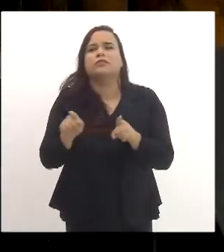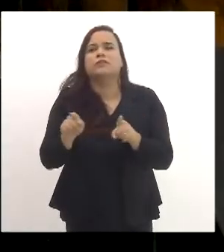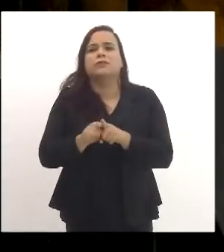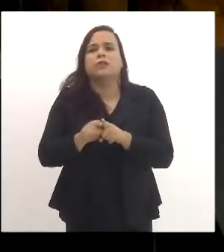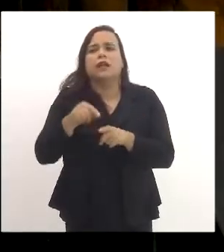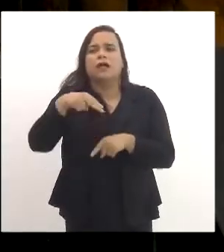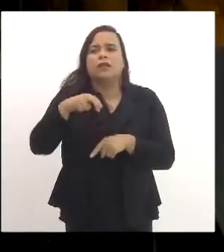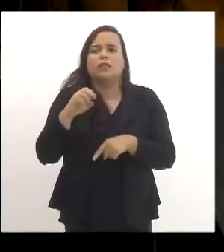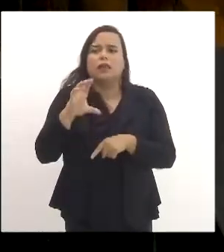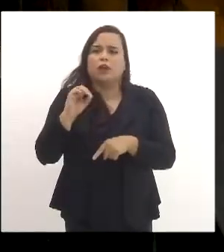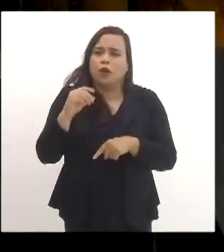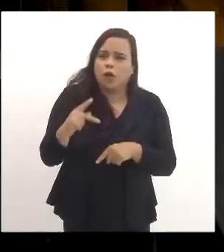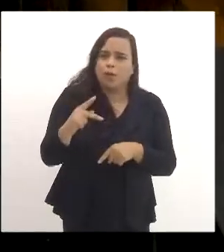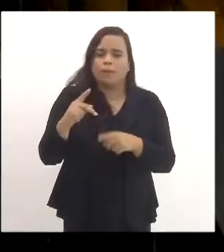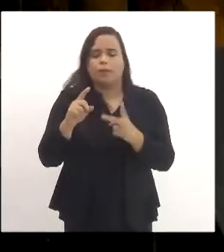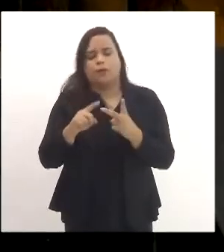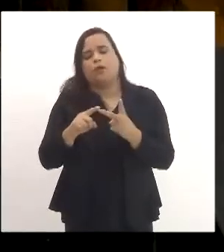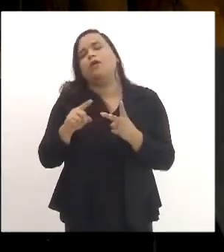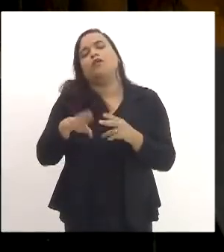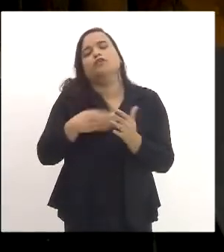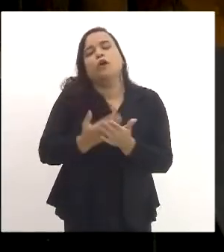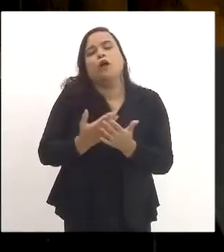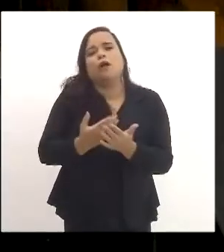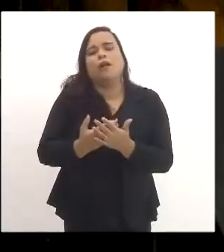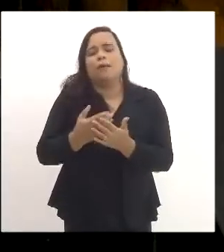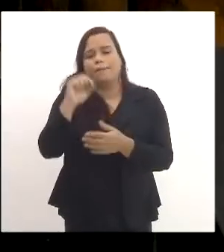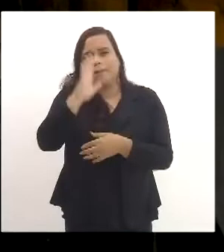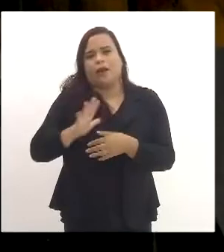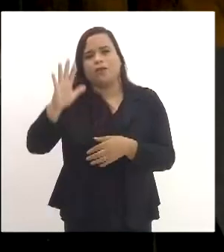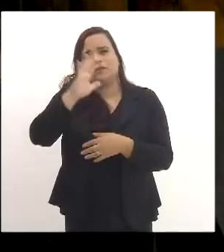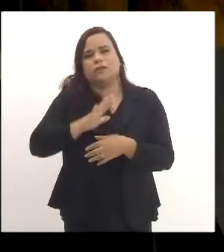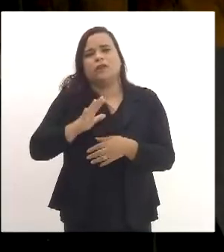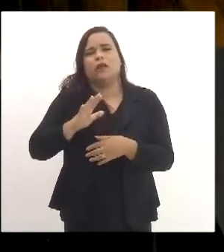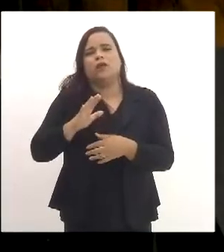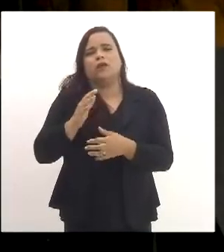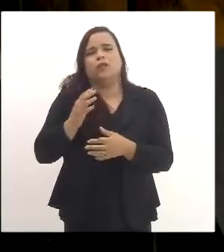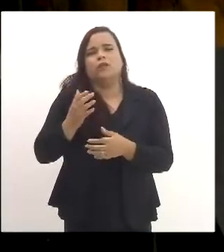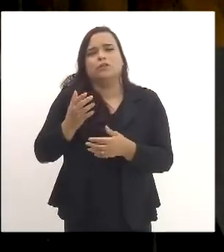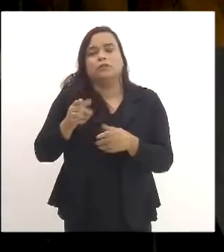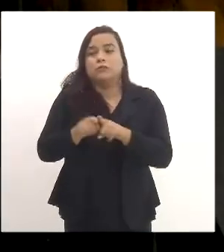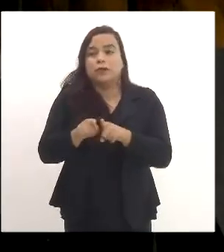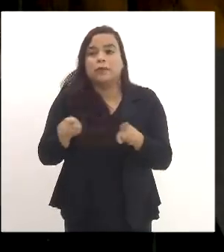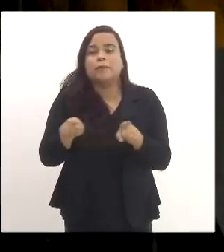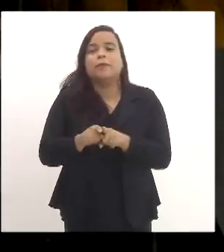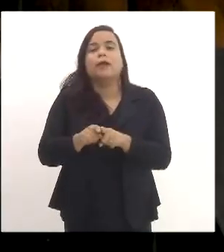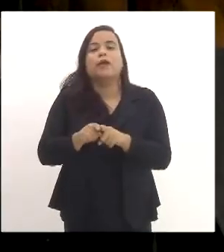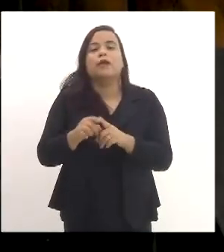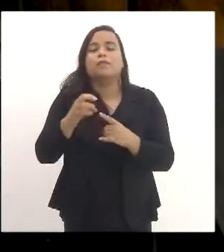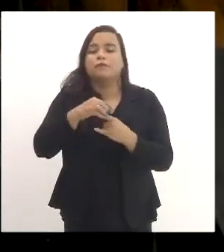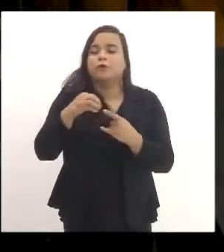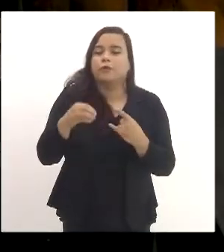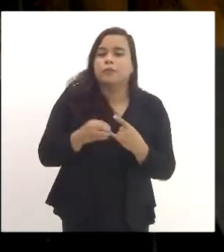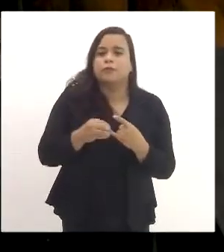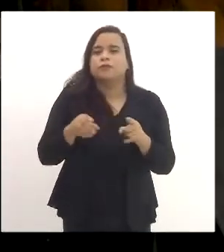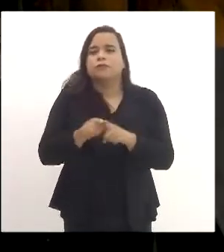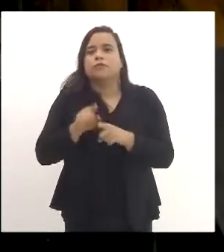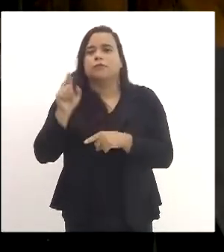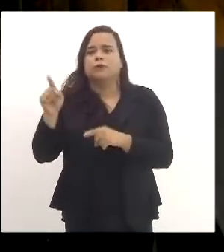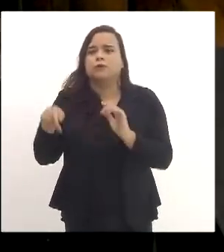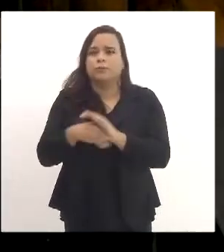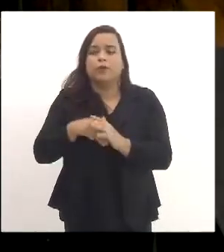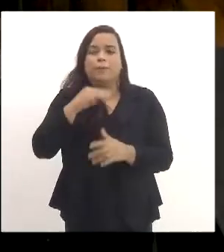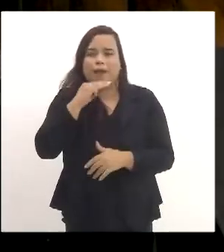COP, no Colégio Brasileiro de Altos Estudos, na Fundação Fiocruz ou nas redes da Maré, me acolheram